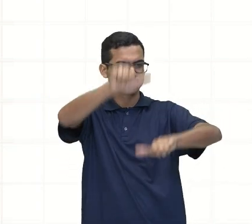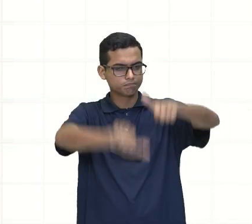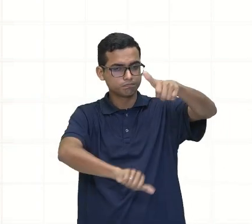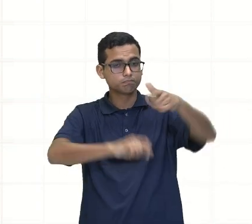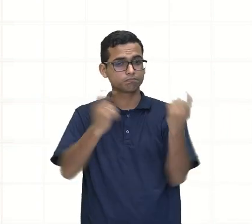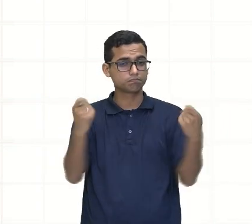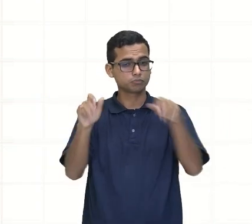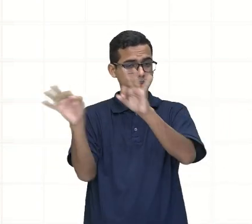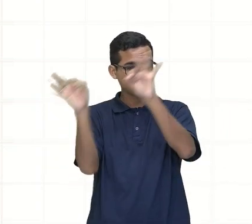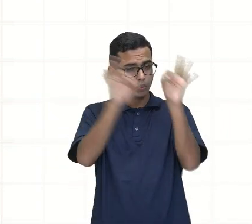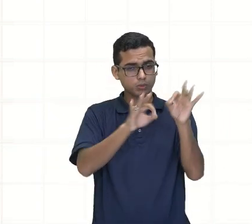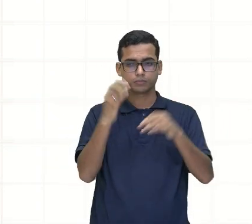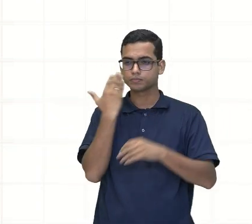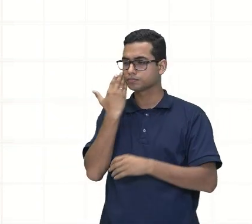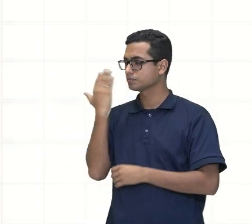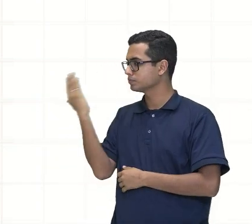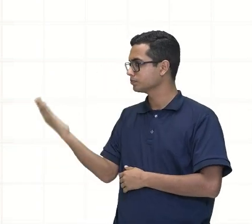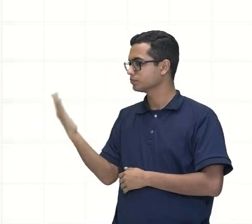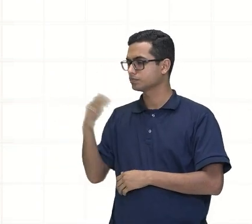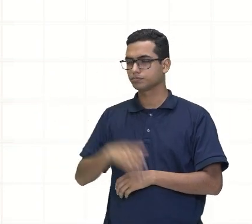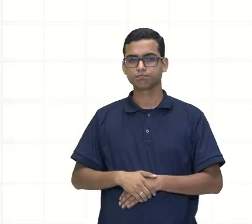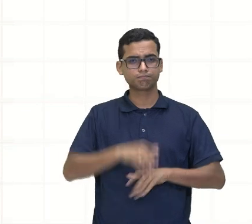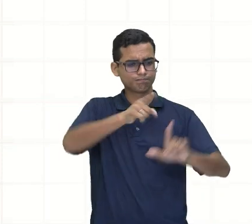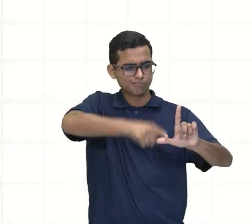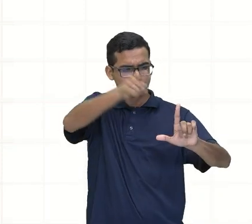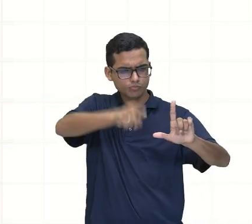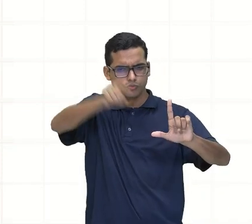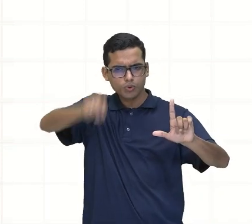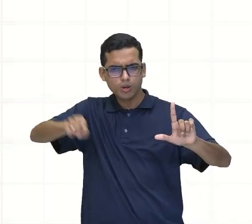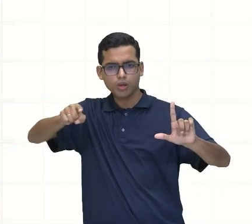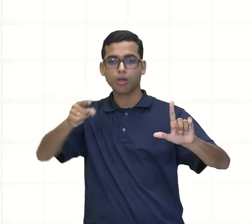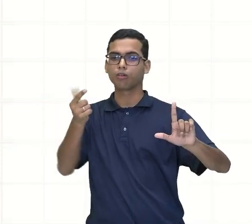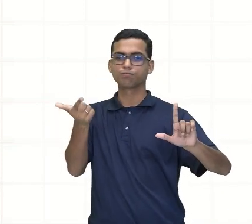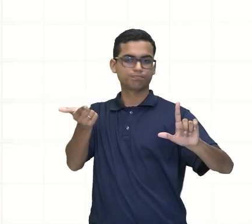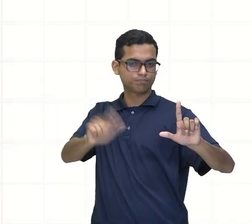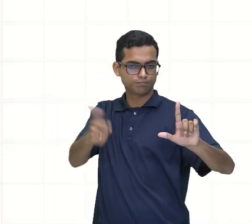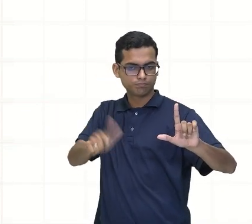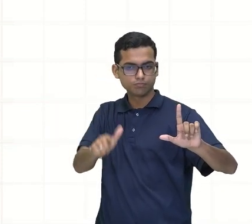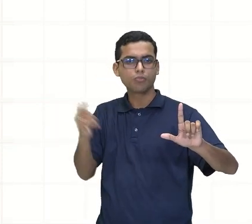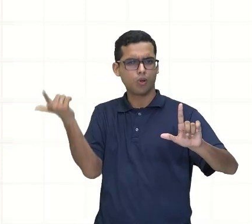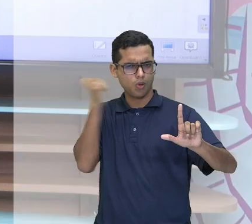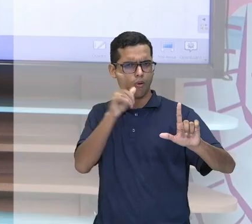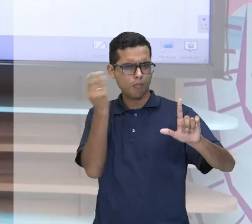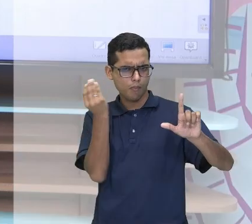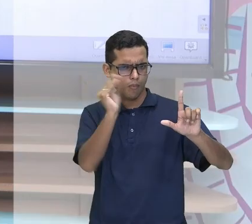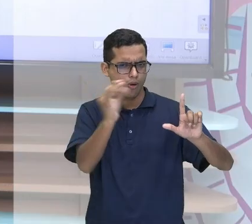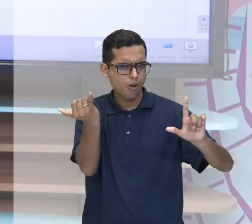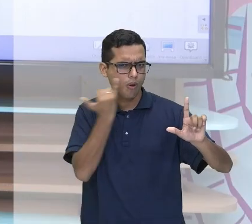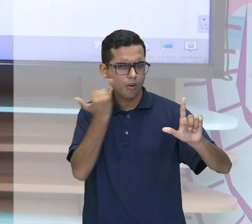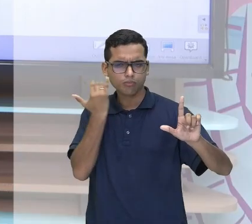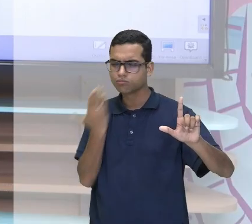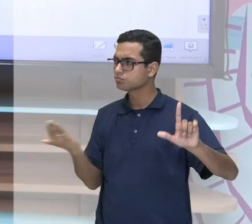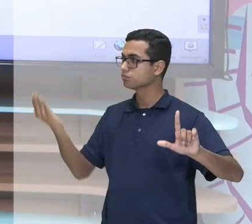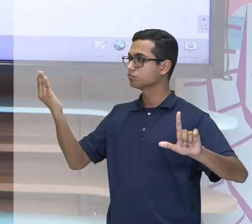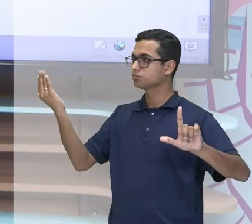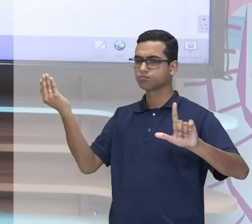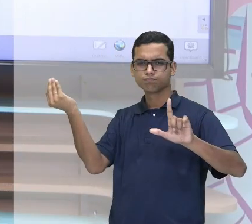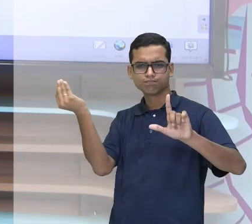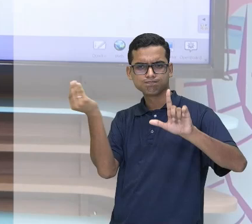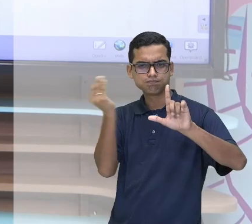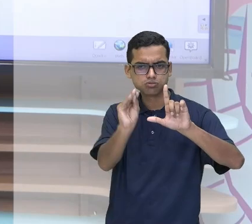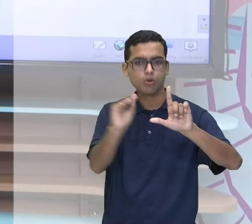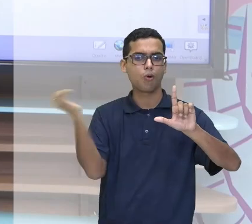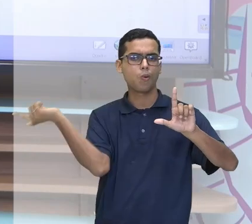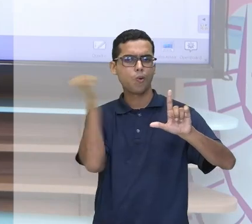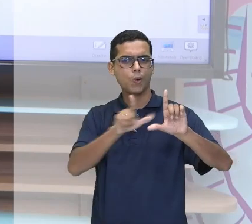fazer. Eu ainda não tenho o gráfico, mas eu já posso inserir essas informações em um gráfico. Então, eu tenho aí dois dados, população